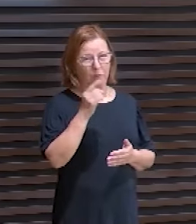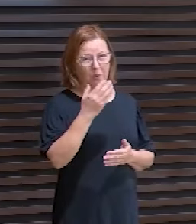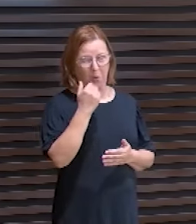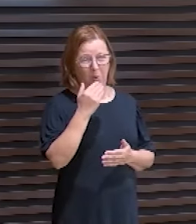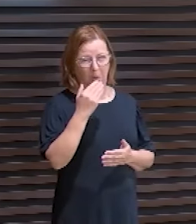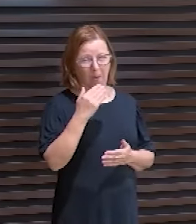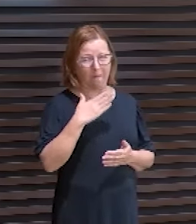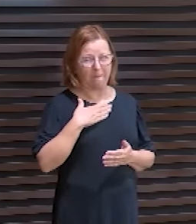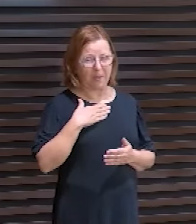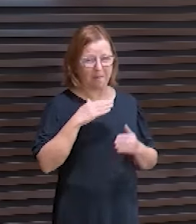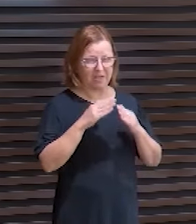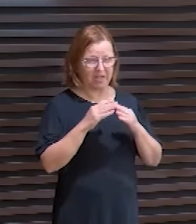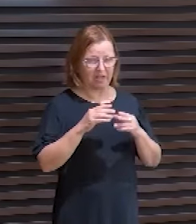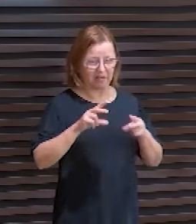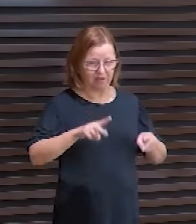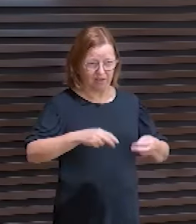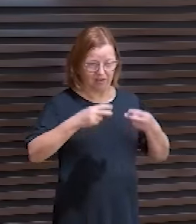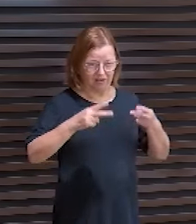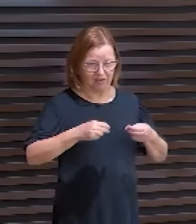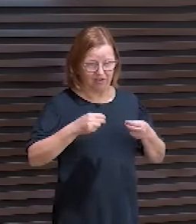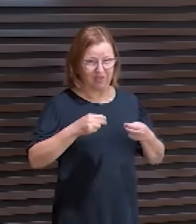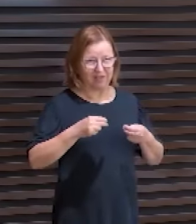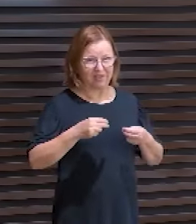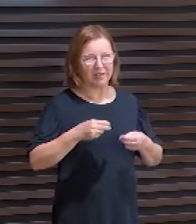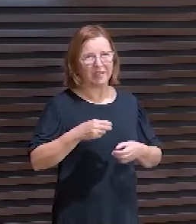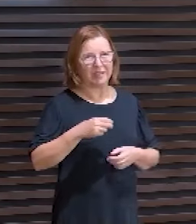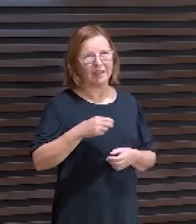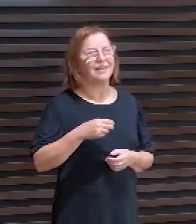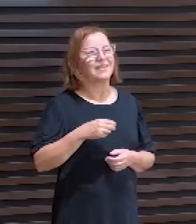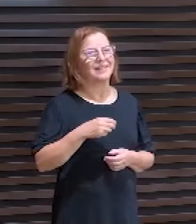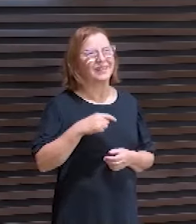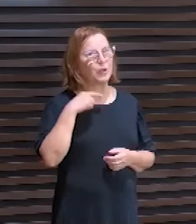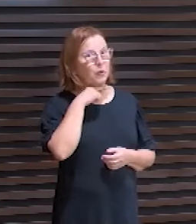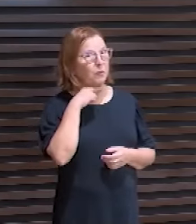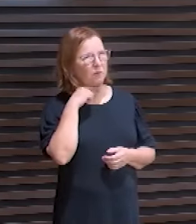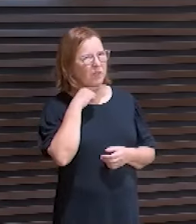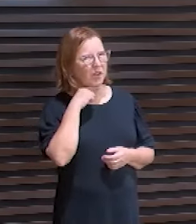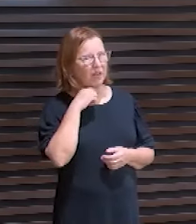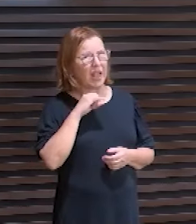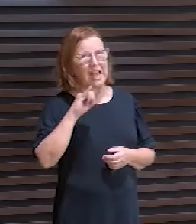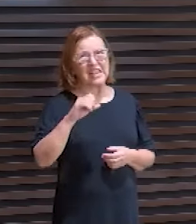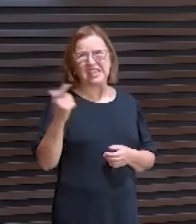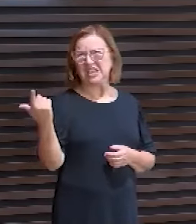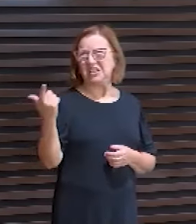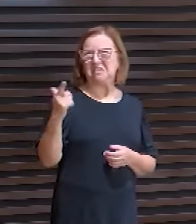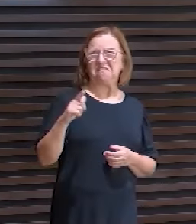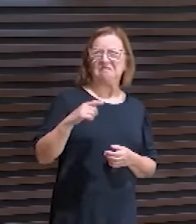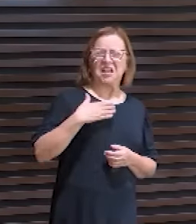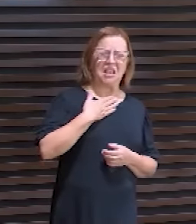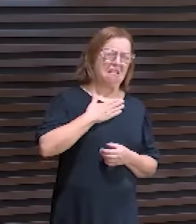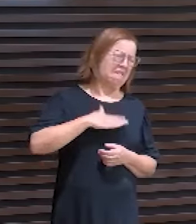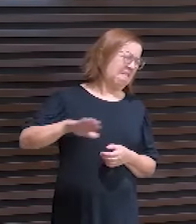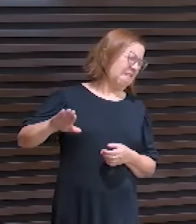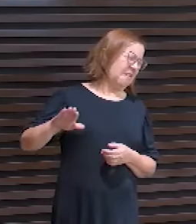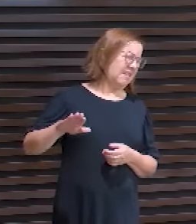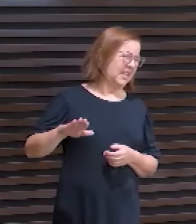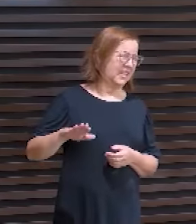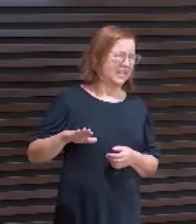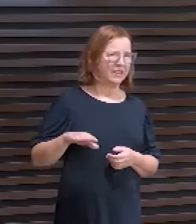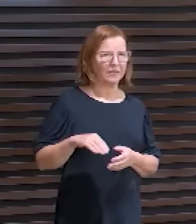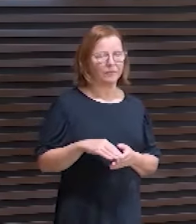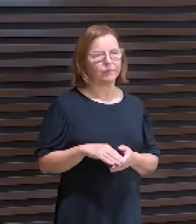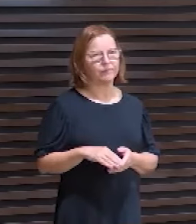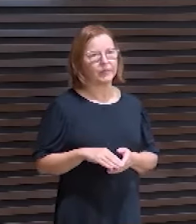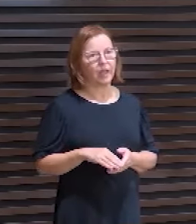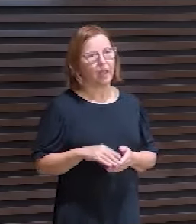frango e aí então se um domingo não vem aí já não gosta mais de nós porque já tá virando lá para outro lado e